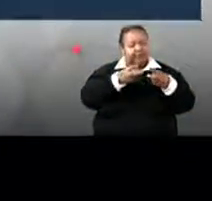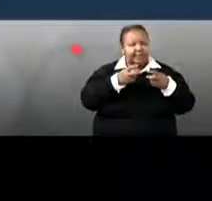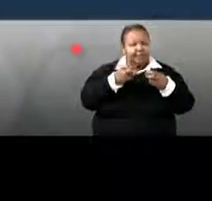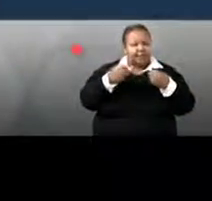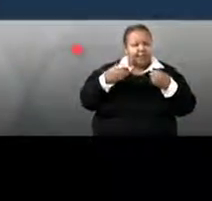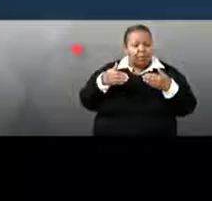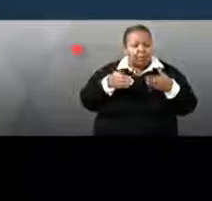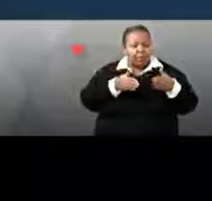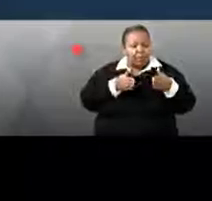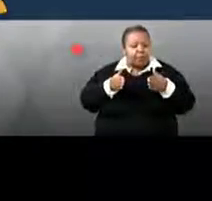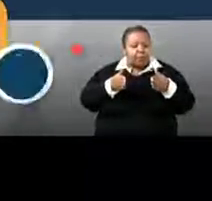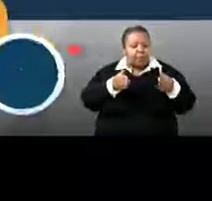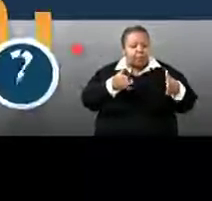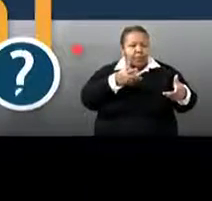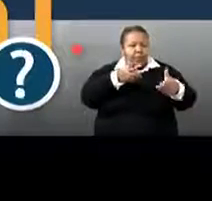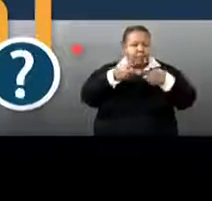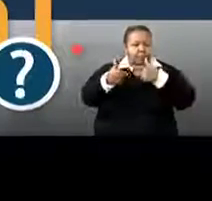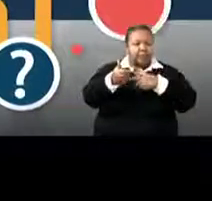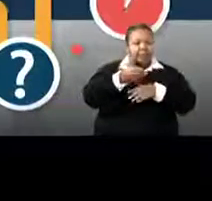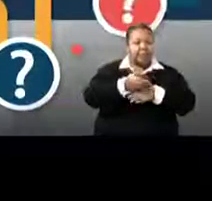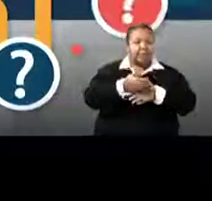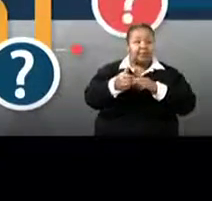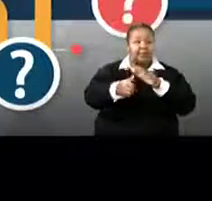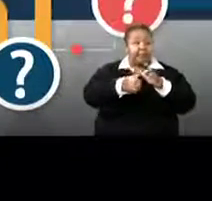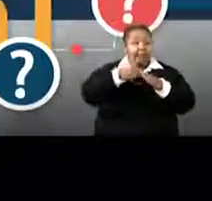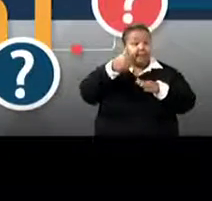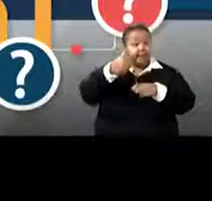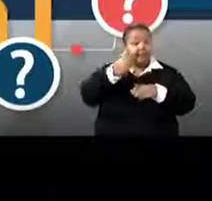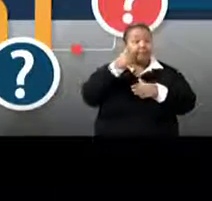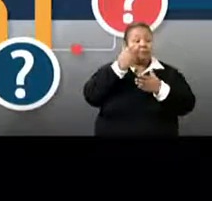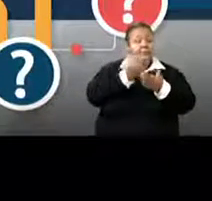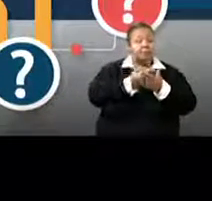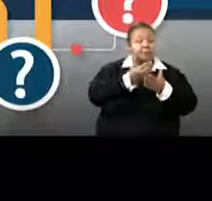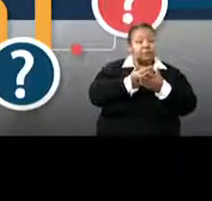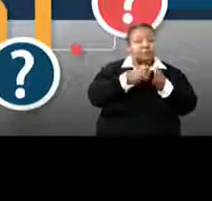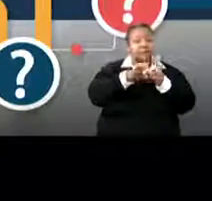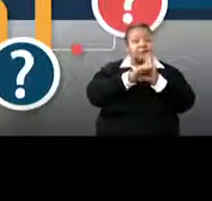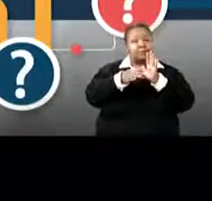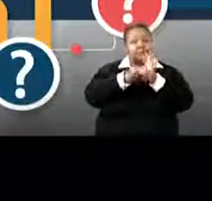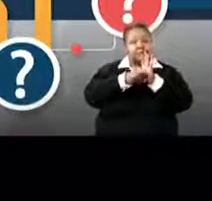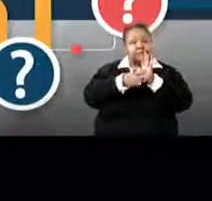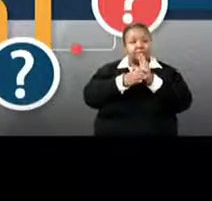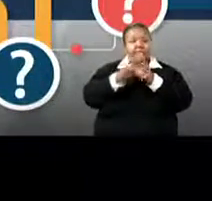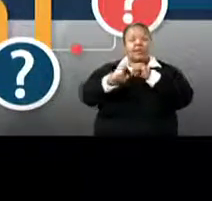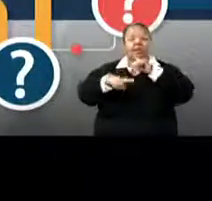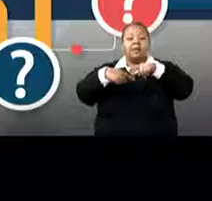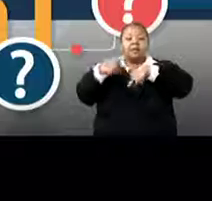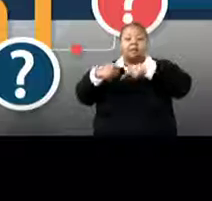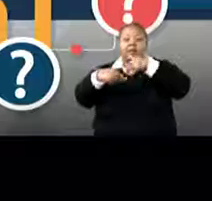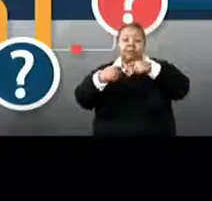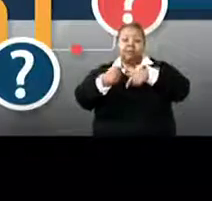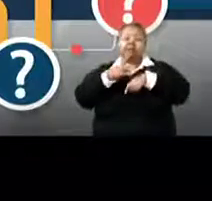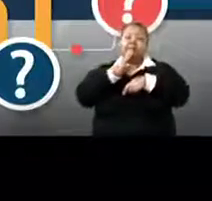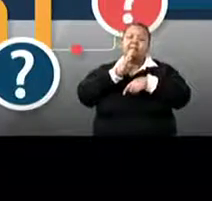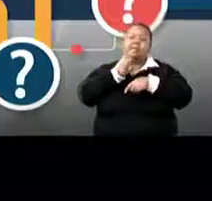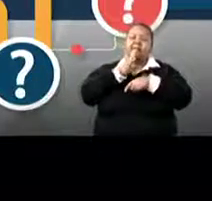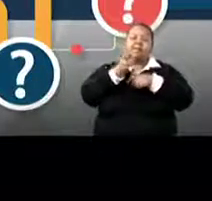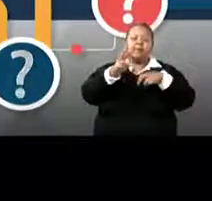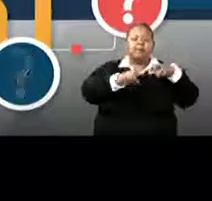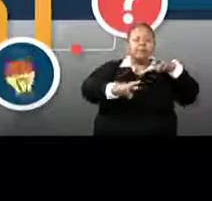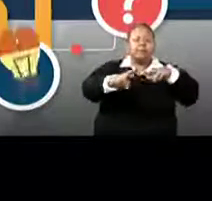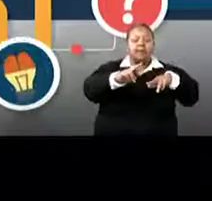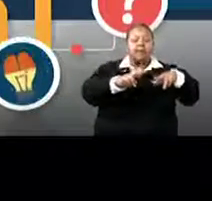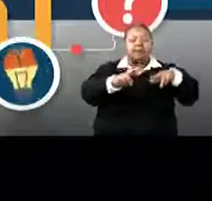caminho traçado para obter uma solução satisfatória primeiro você estuda os conceitos teóricos em seguida você conhece e